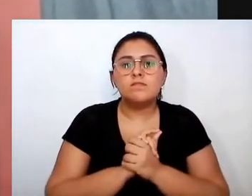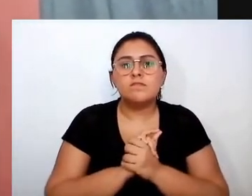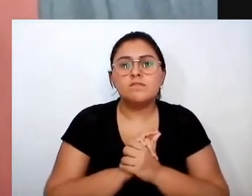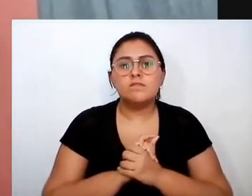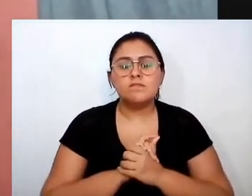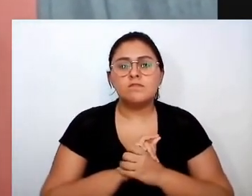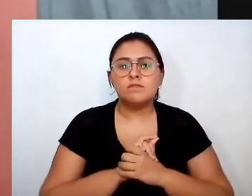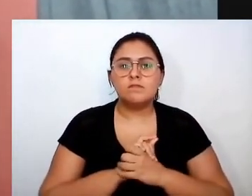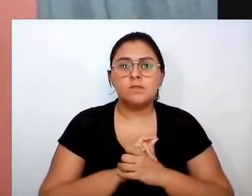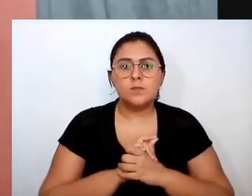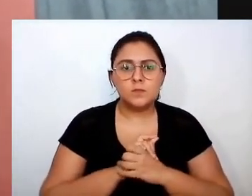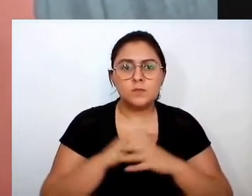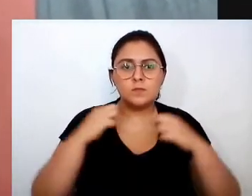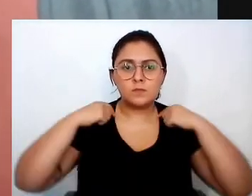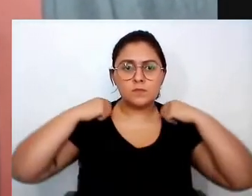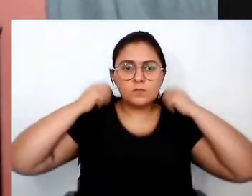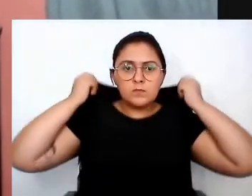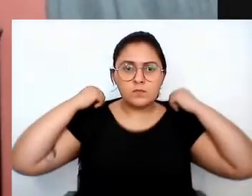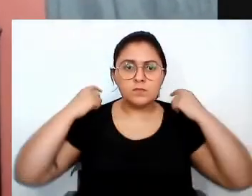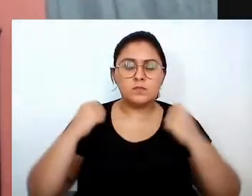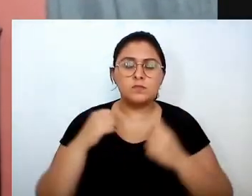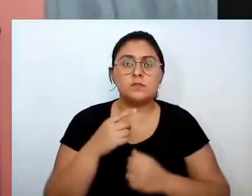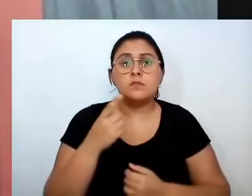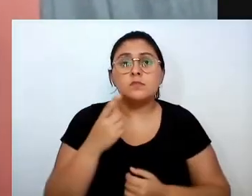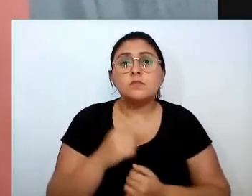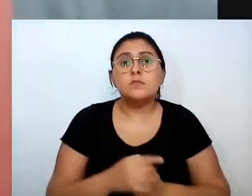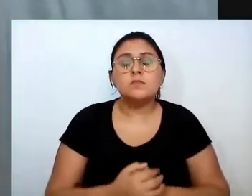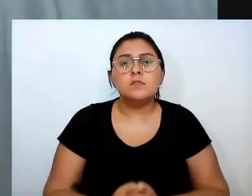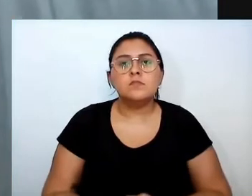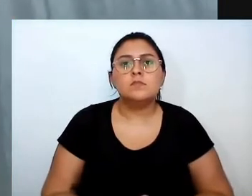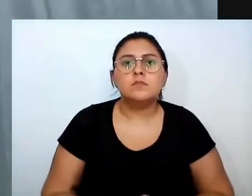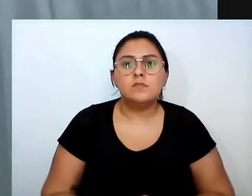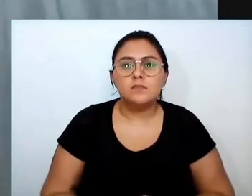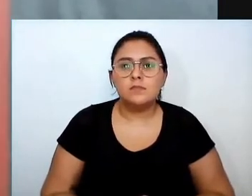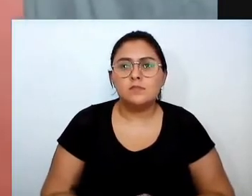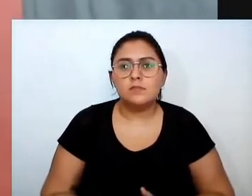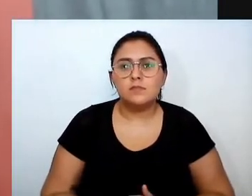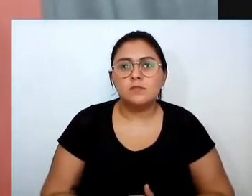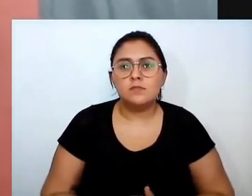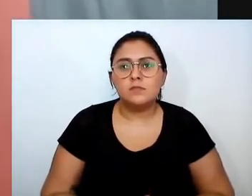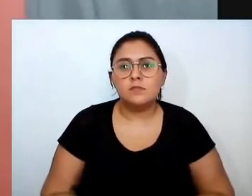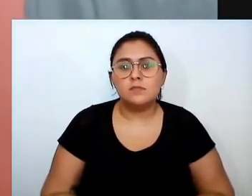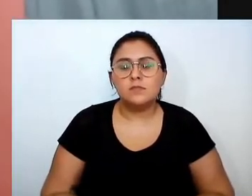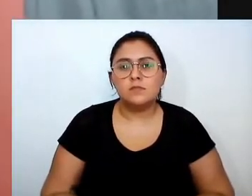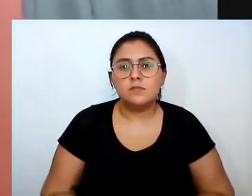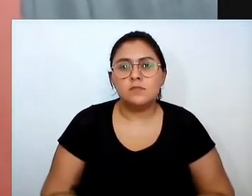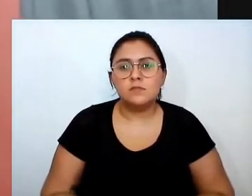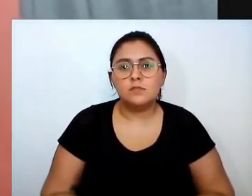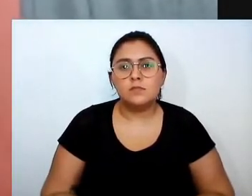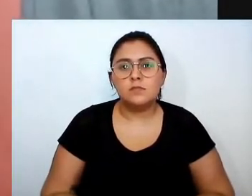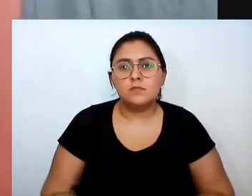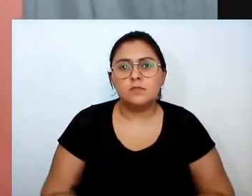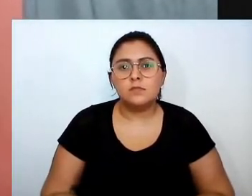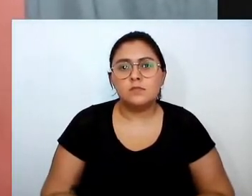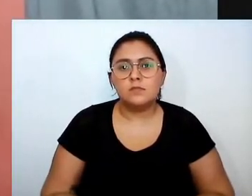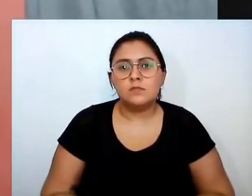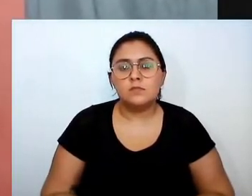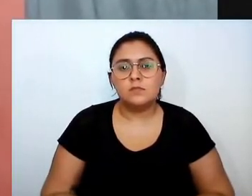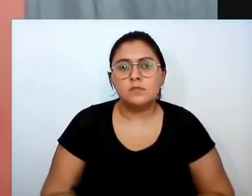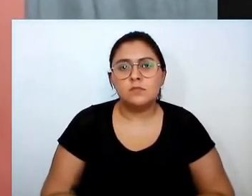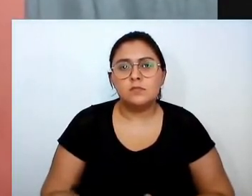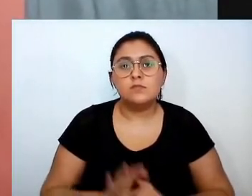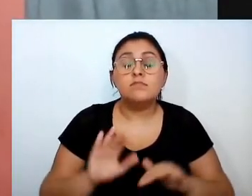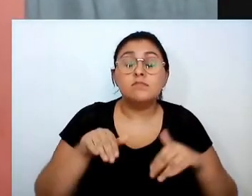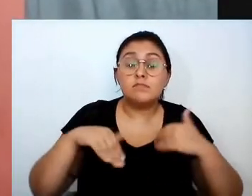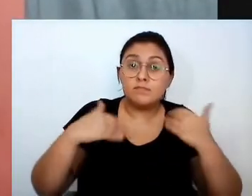Sim. Então, olha só. Tá, tá, tá. Bom, essas conversas, né, que a gente vem